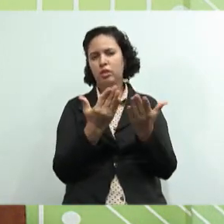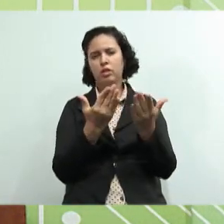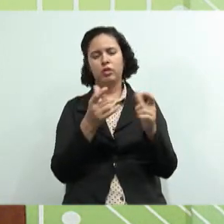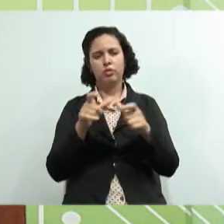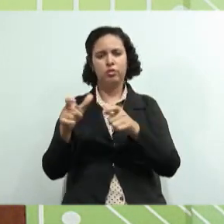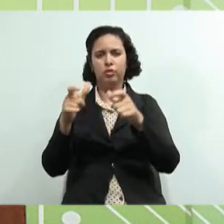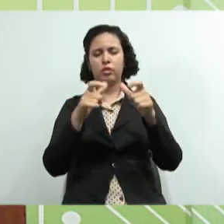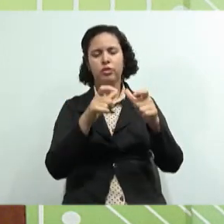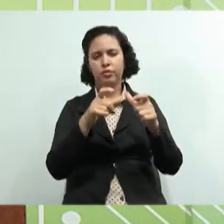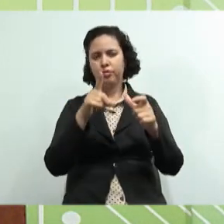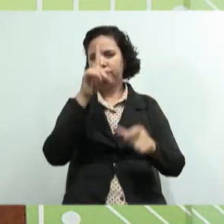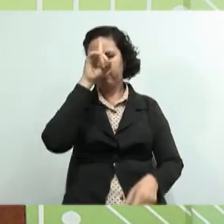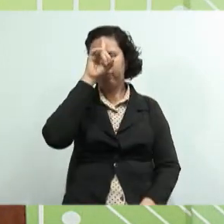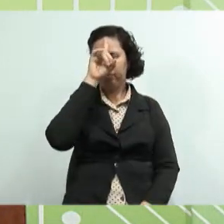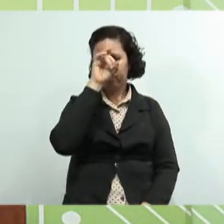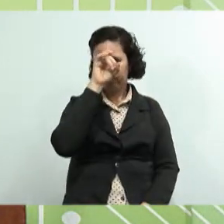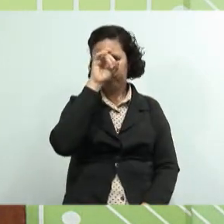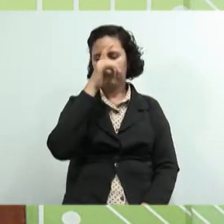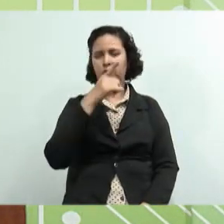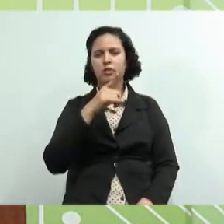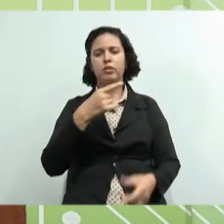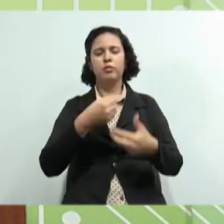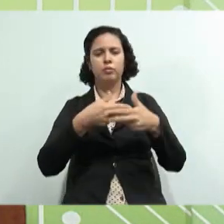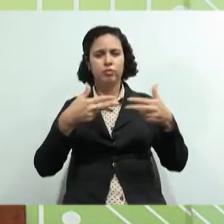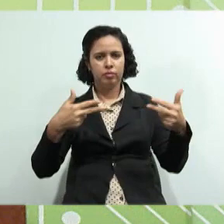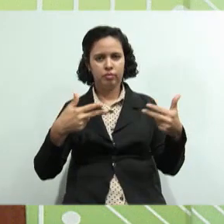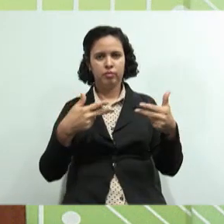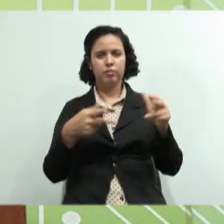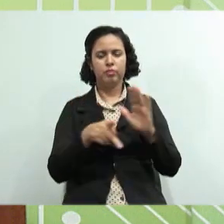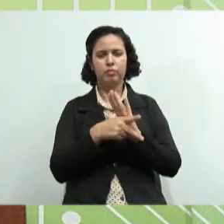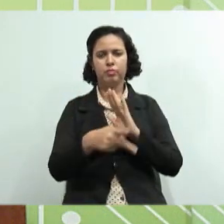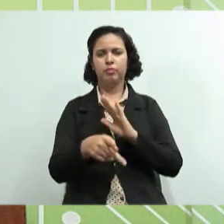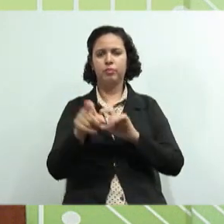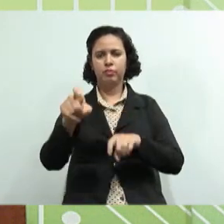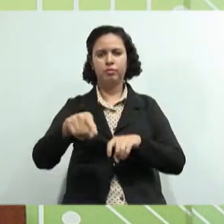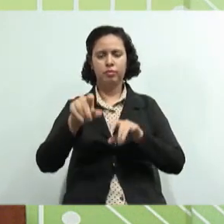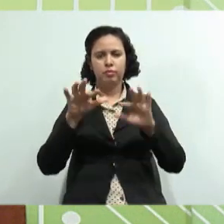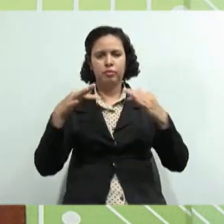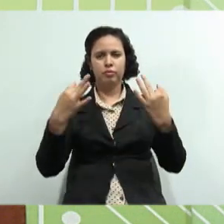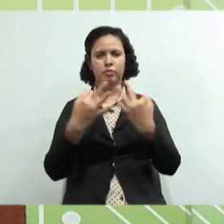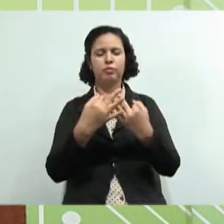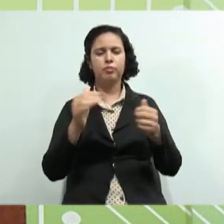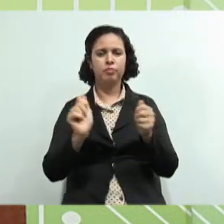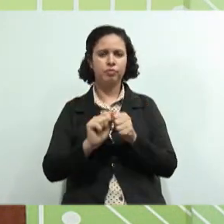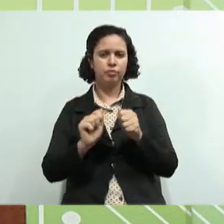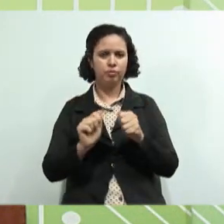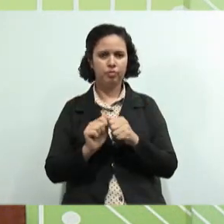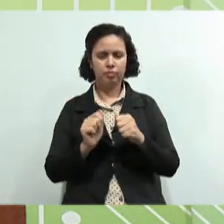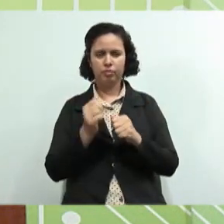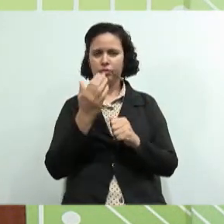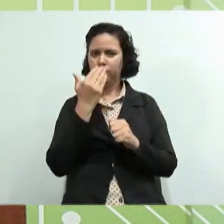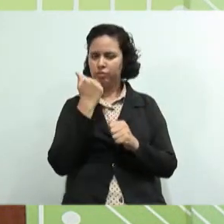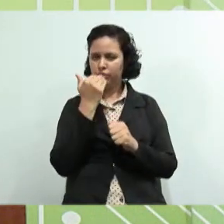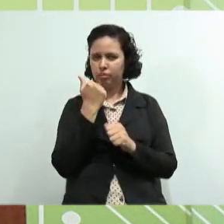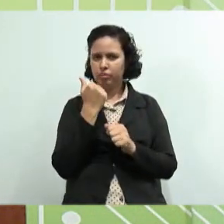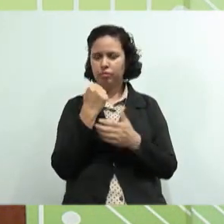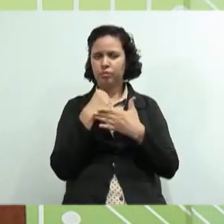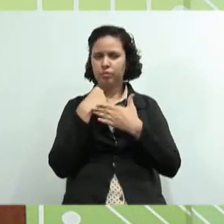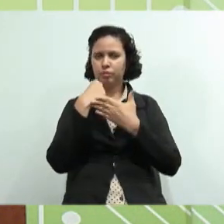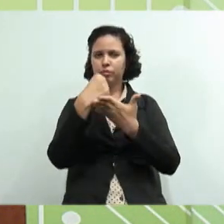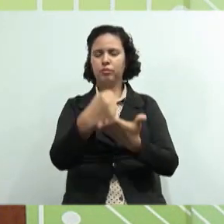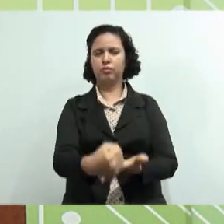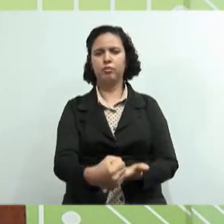os hospitais, vão ter então a aquisição da agricultura familiar para produzir o alimento para ser oferecido